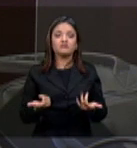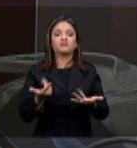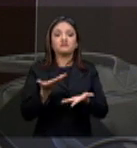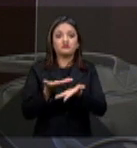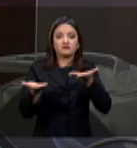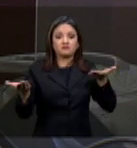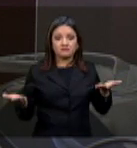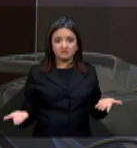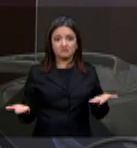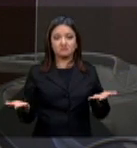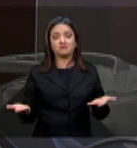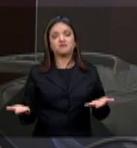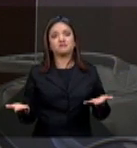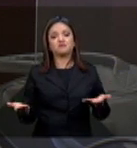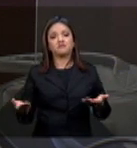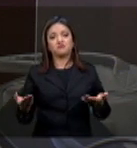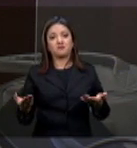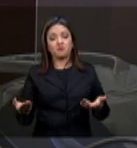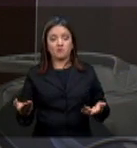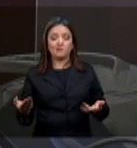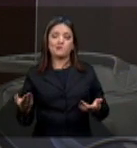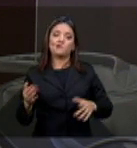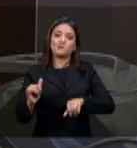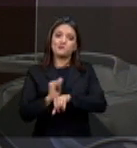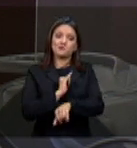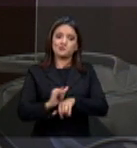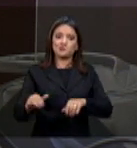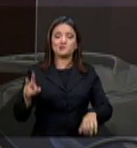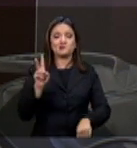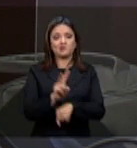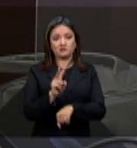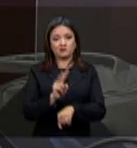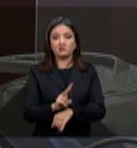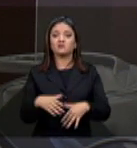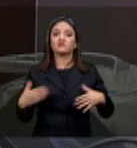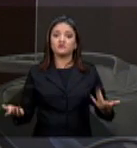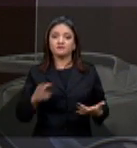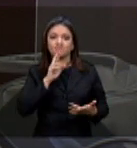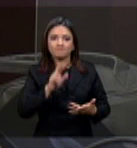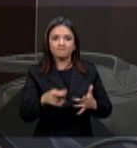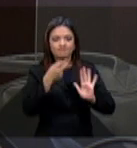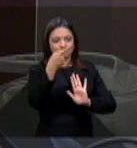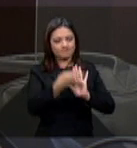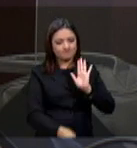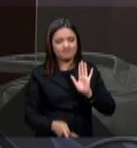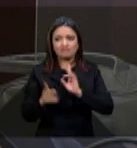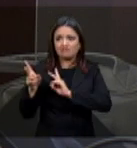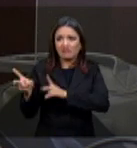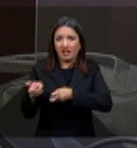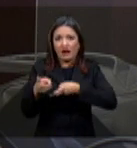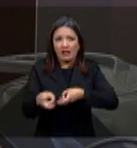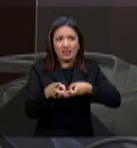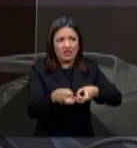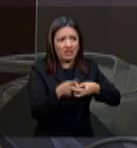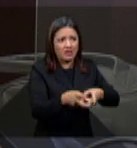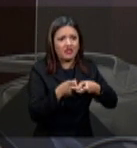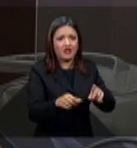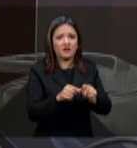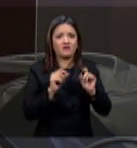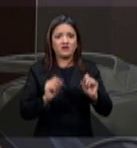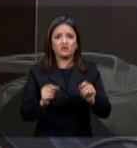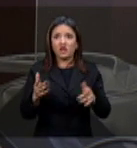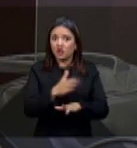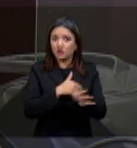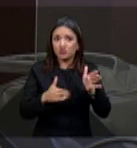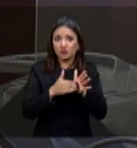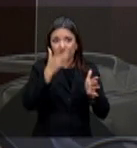para protegerem. Estes são resultados de um projeto exploratório insustentável, que empurra todo mundo a um